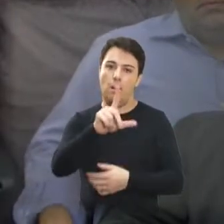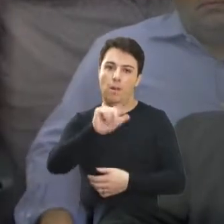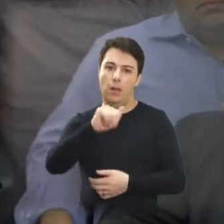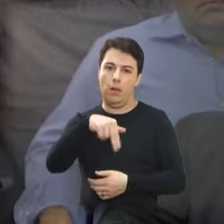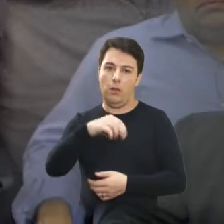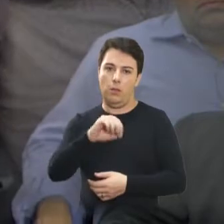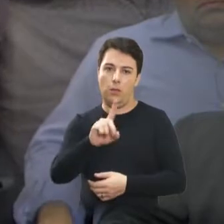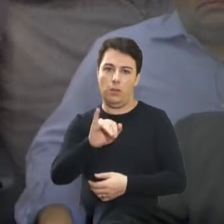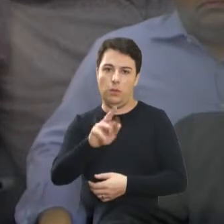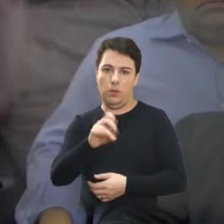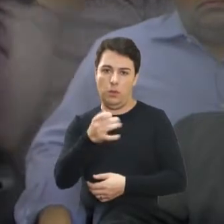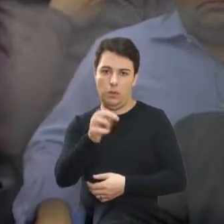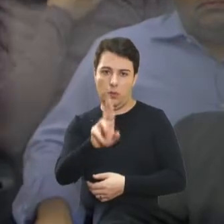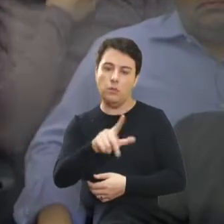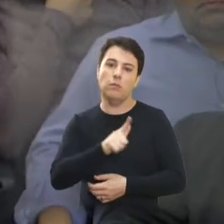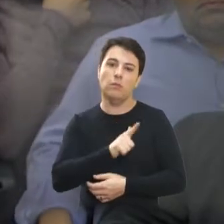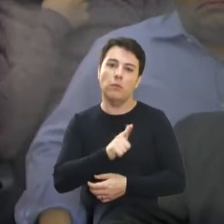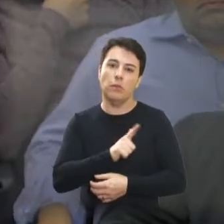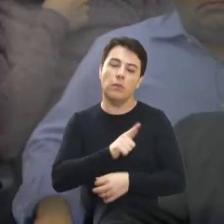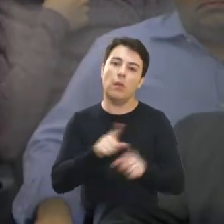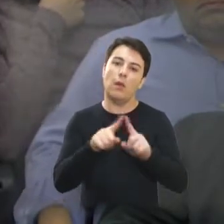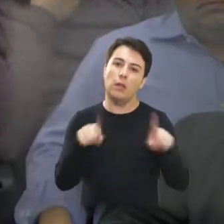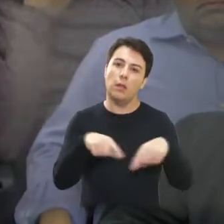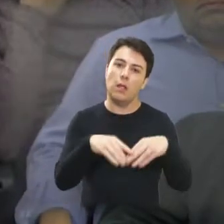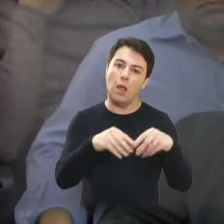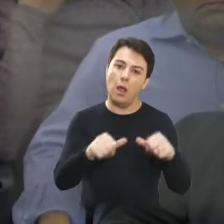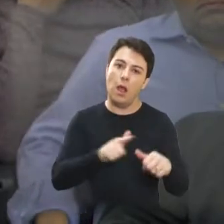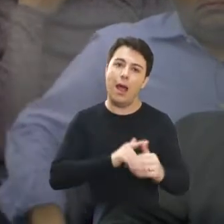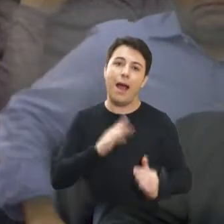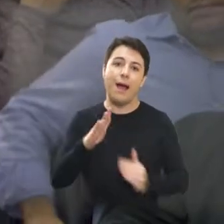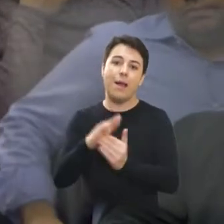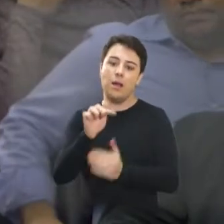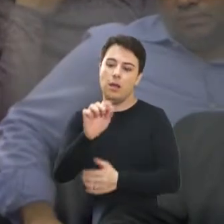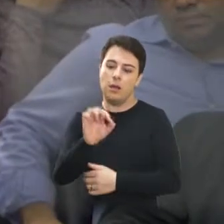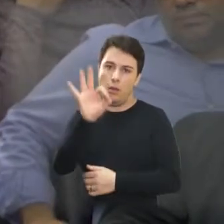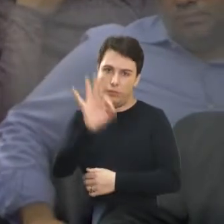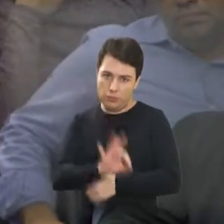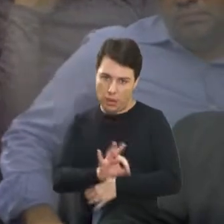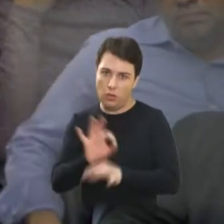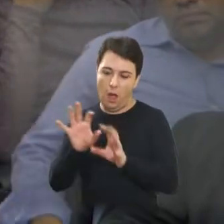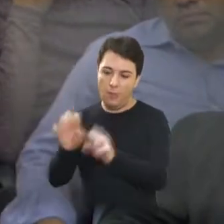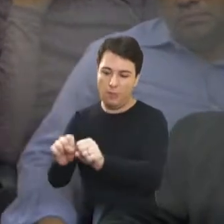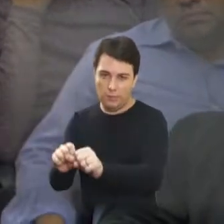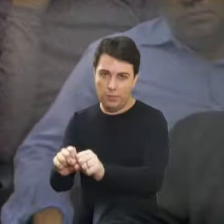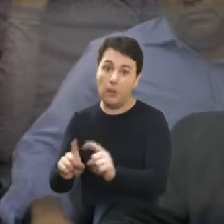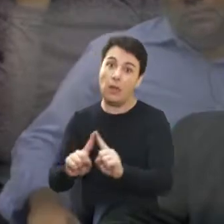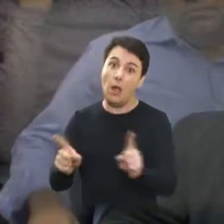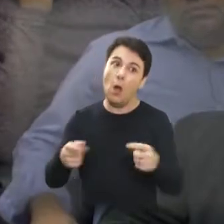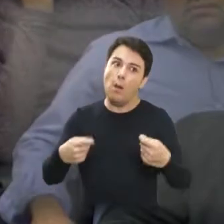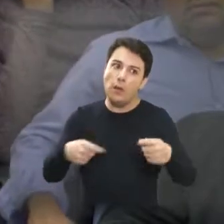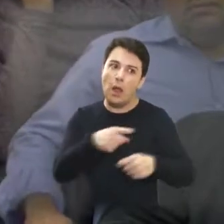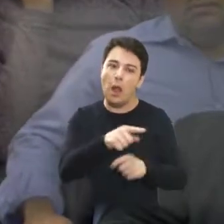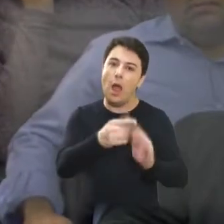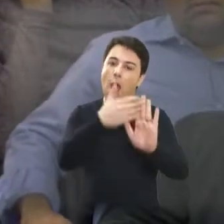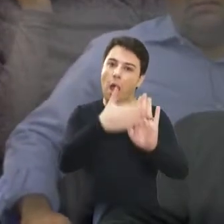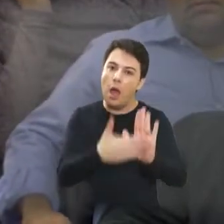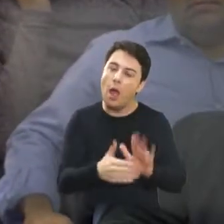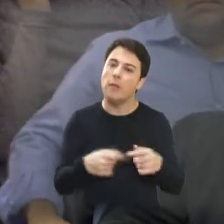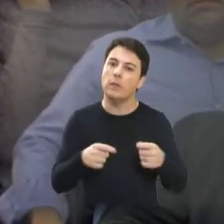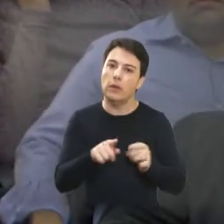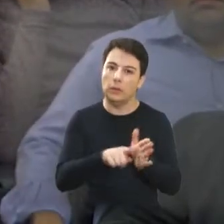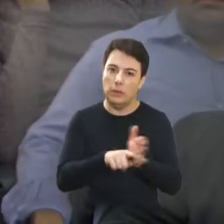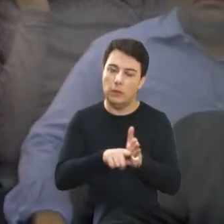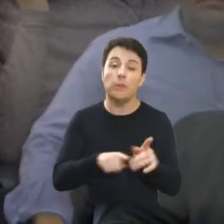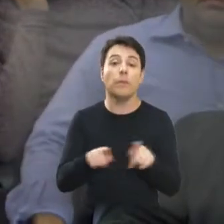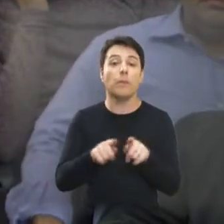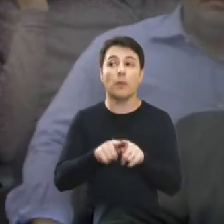de 350 metros com 70% de ocupação. Né? Então, acho que vamos traçar bem a história. Outra coisa, a